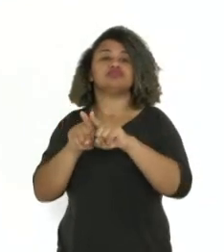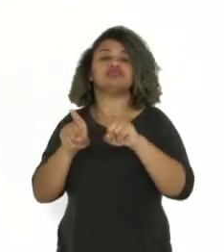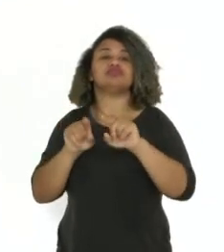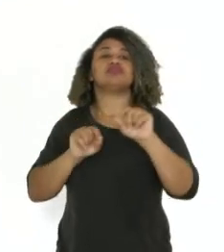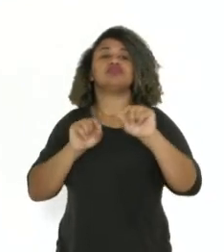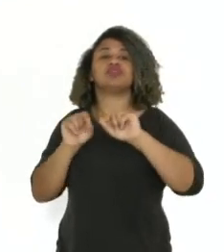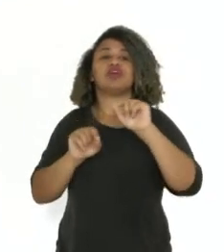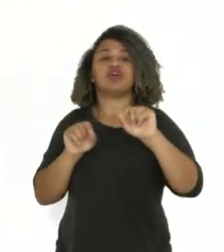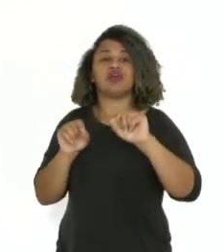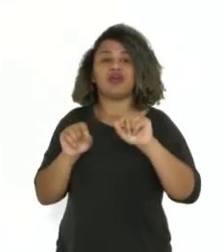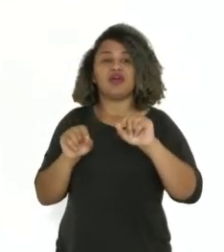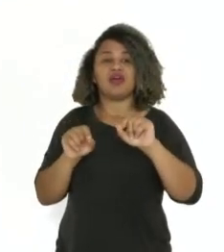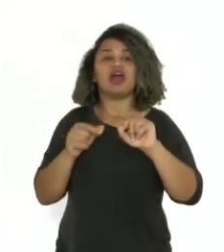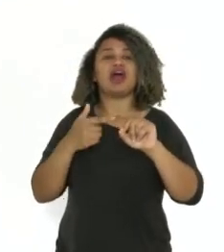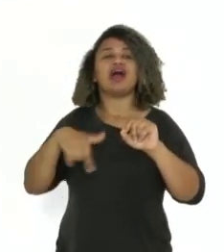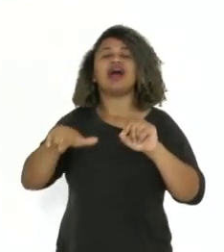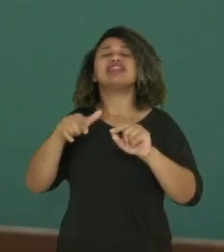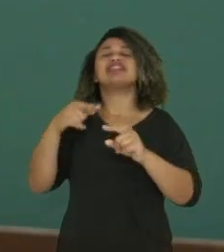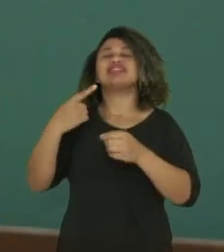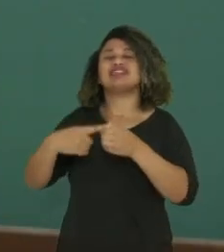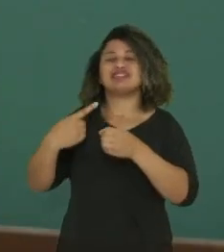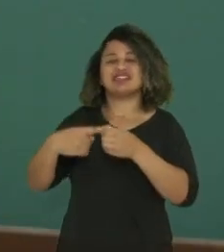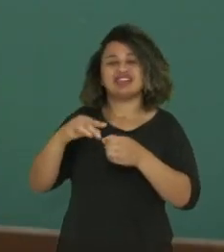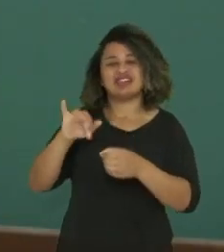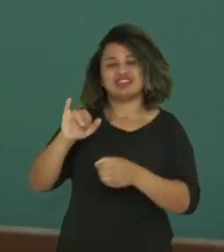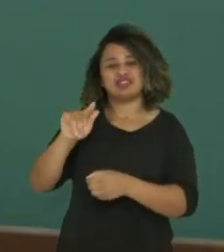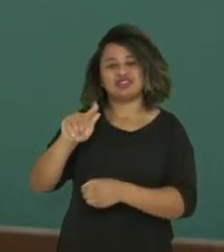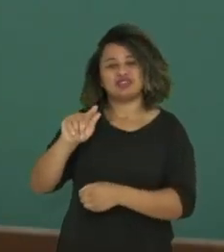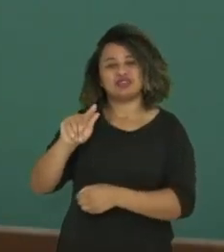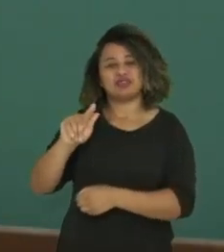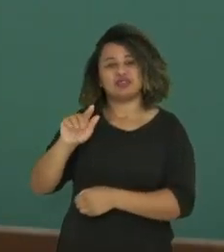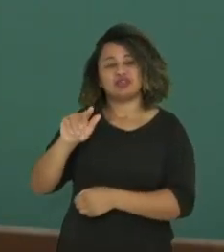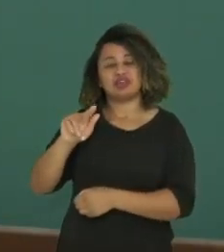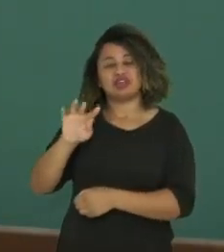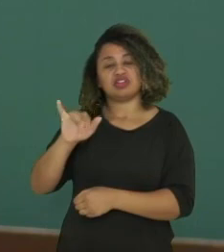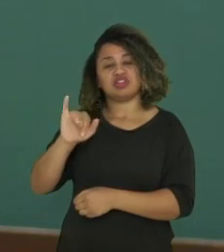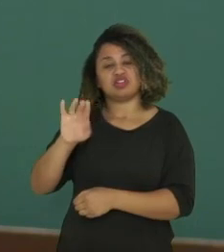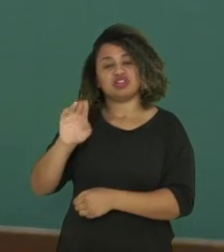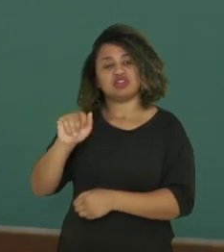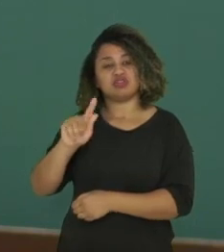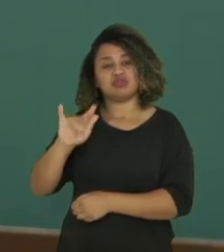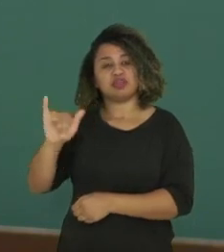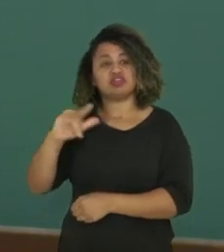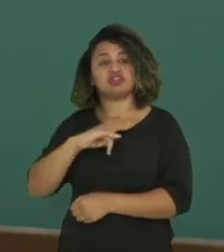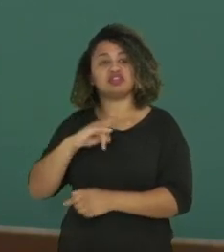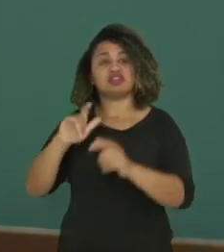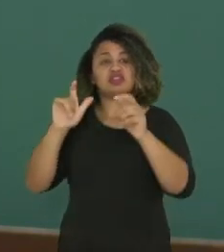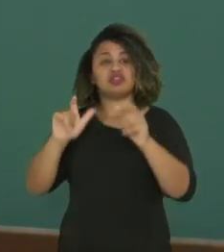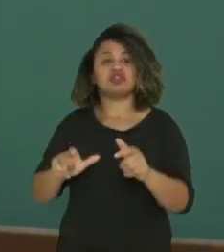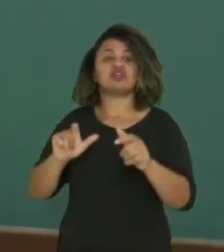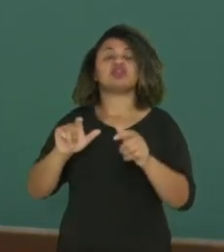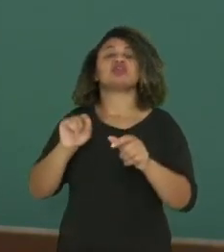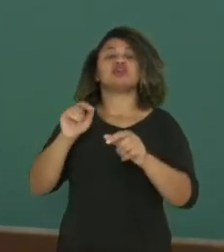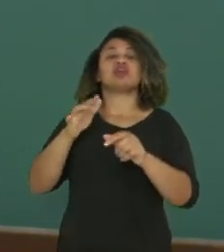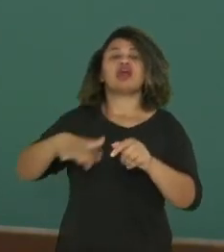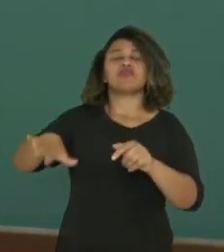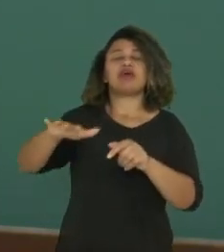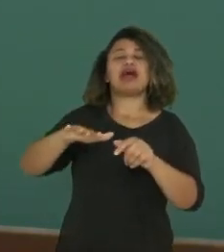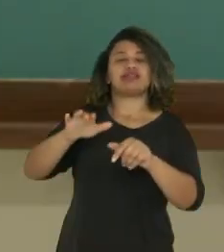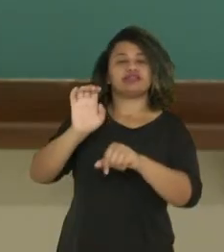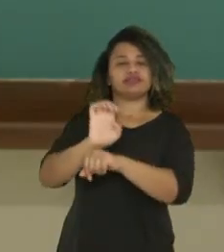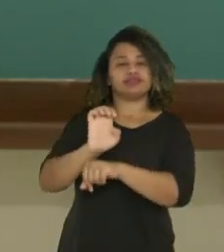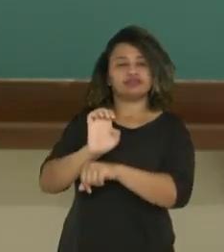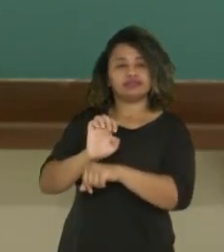ó, pessoal de Tibagi aí, ó, vocês têm o Parque Estadual do